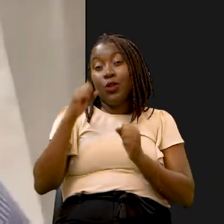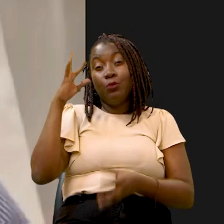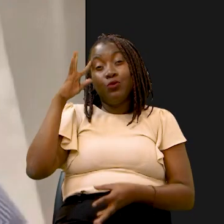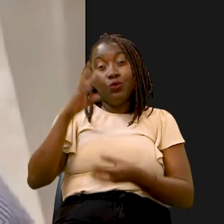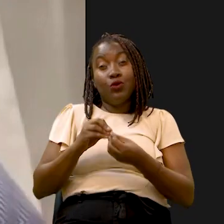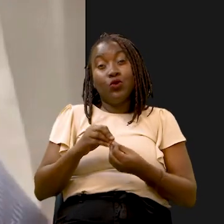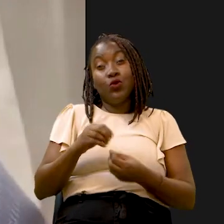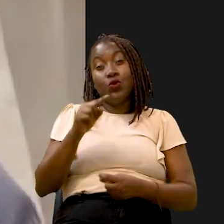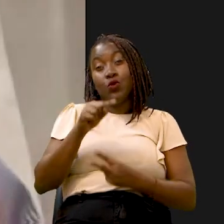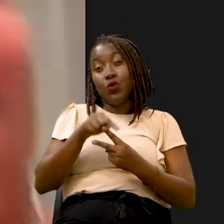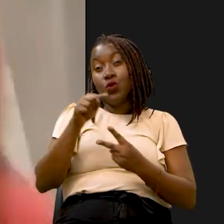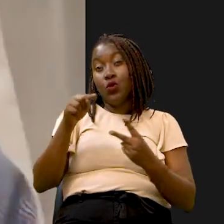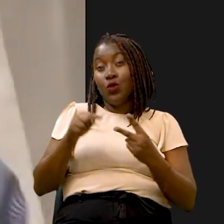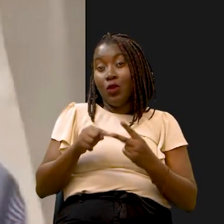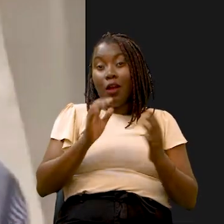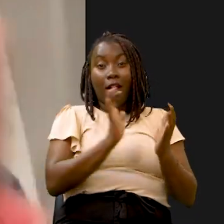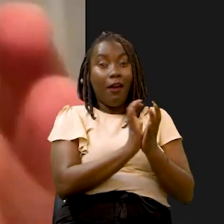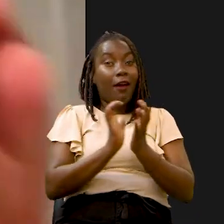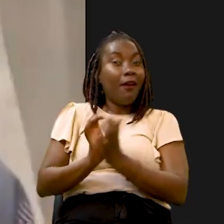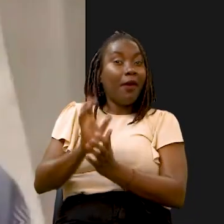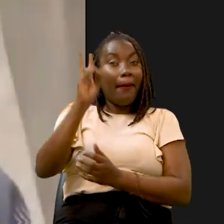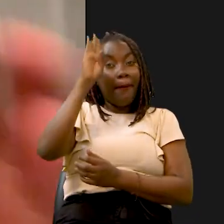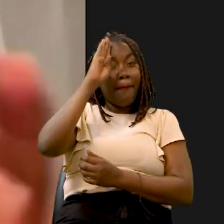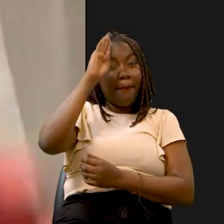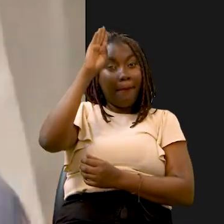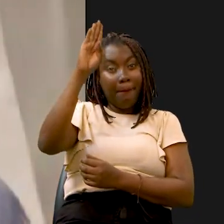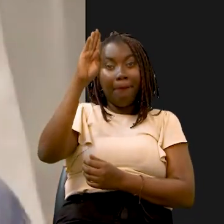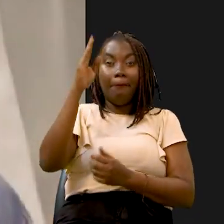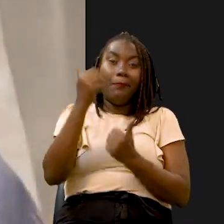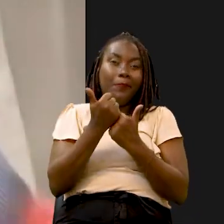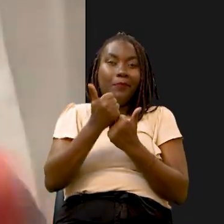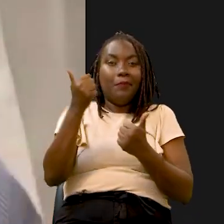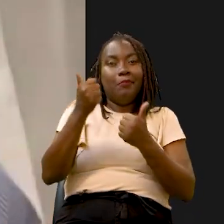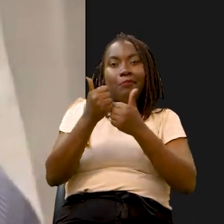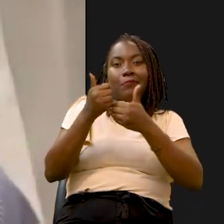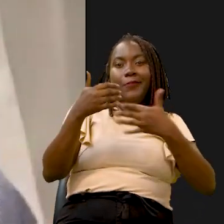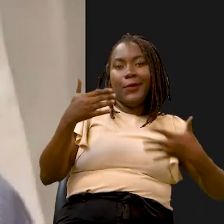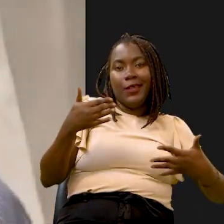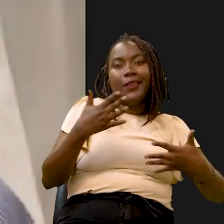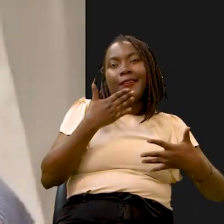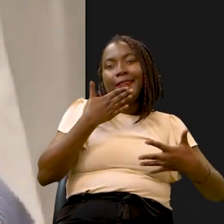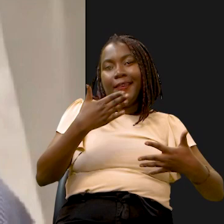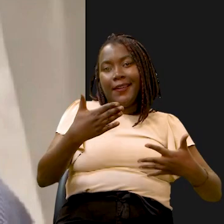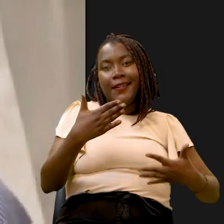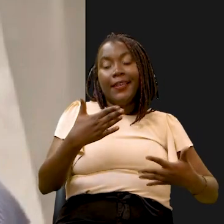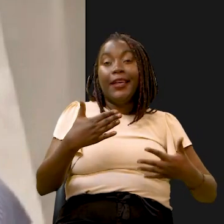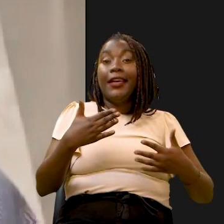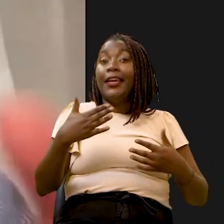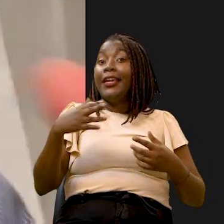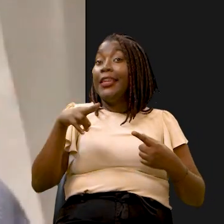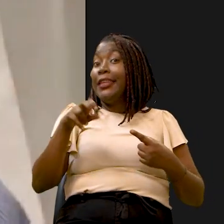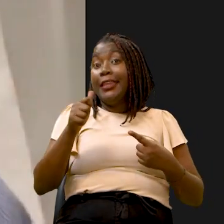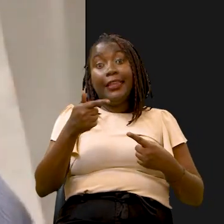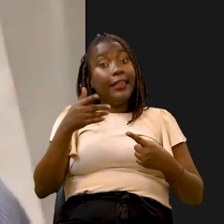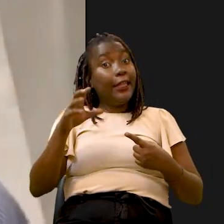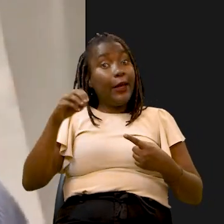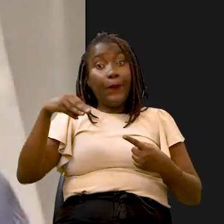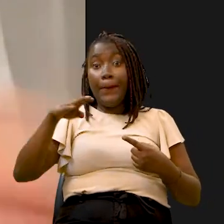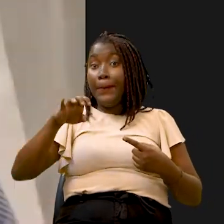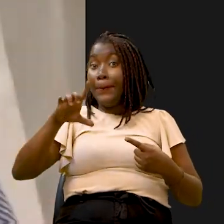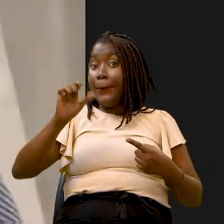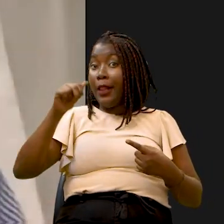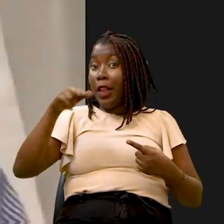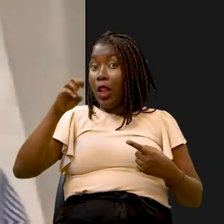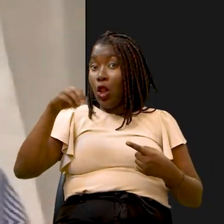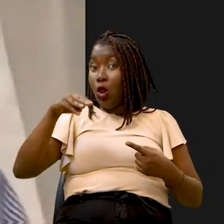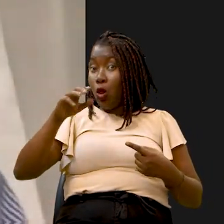nós podemos considerar dois grandes tipos de, ou subtipos de câncer de pele, o não